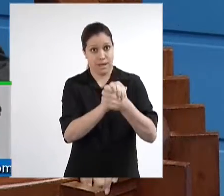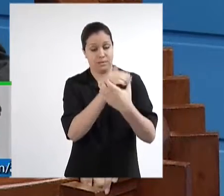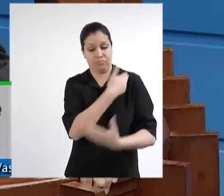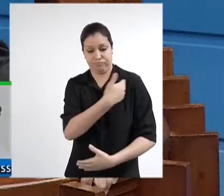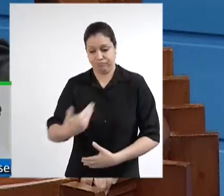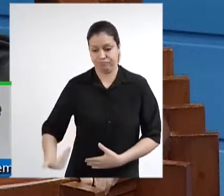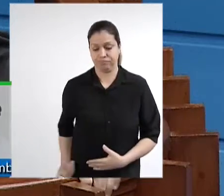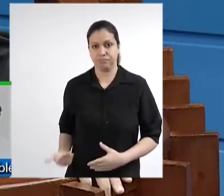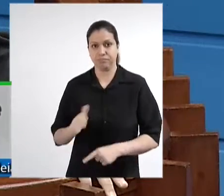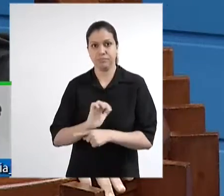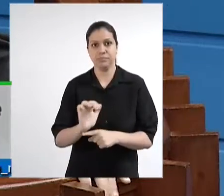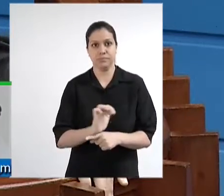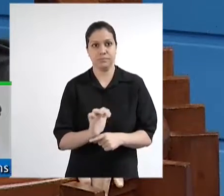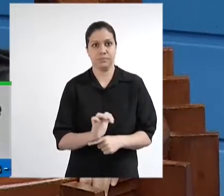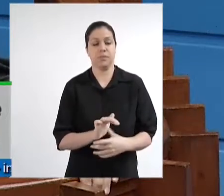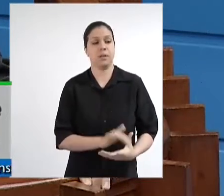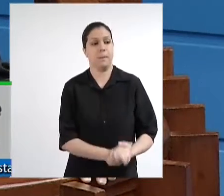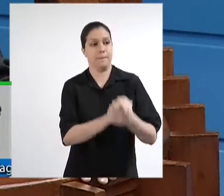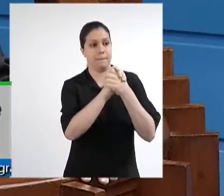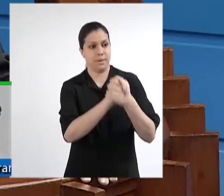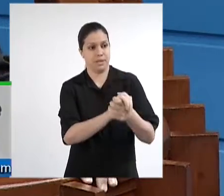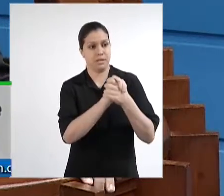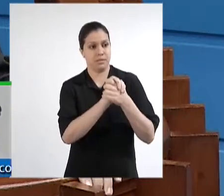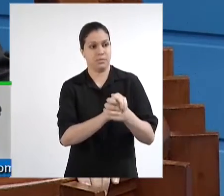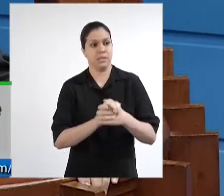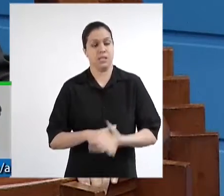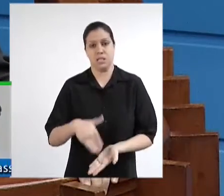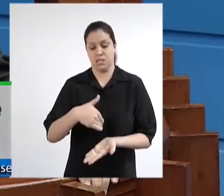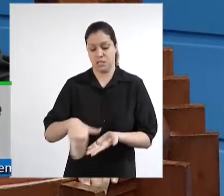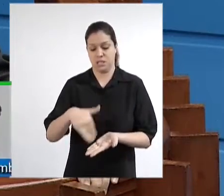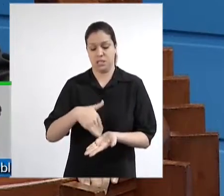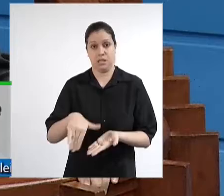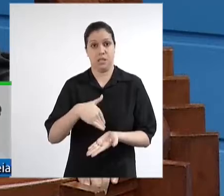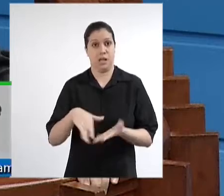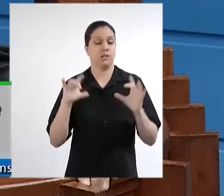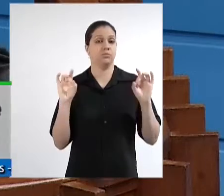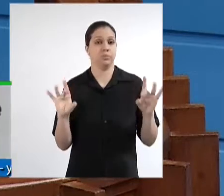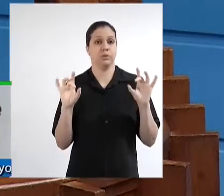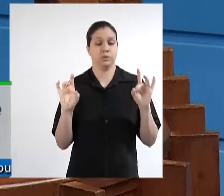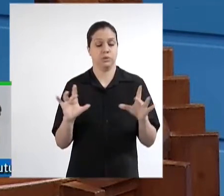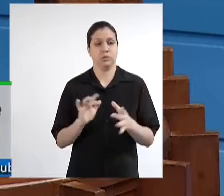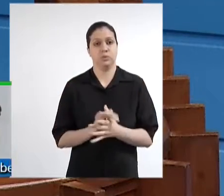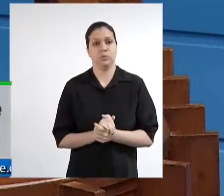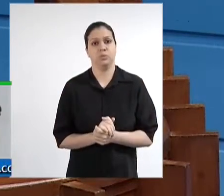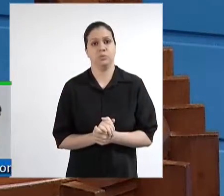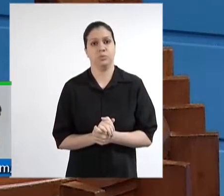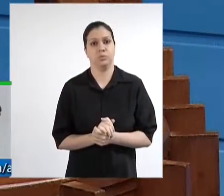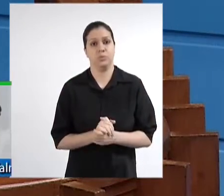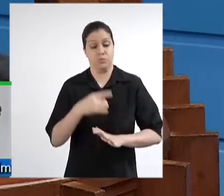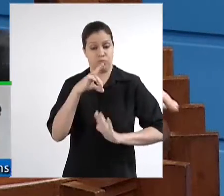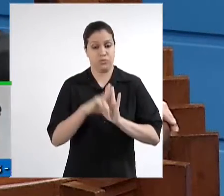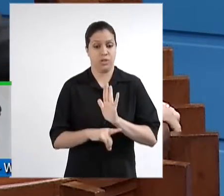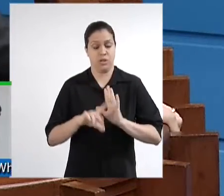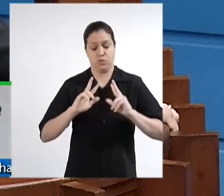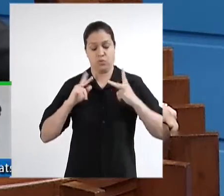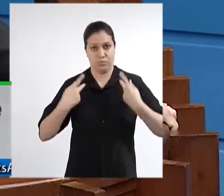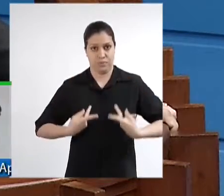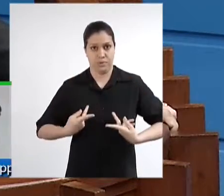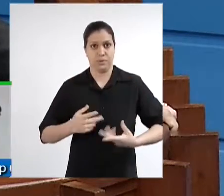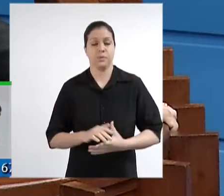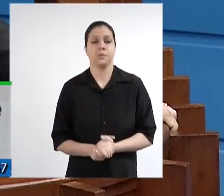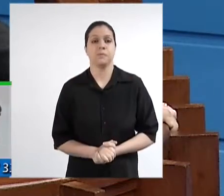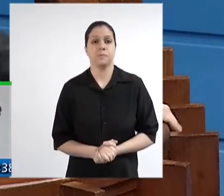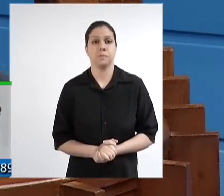Estado. Quero parabenizar a Secretaria Especial de Direitos Humanos,